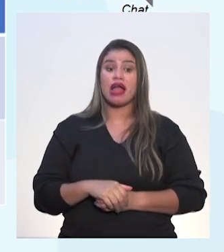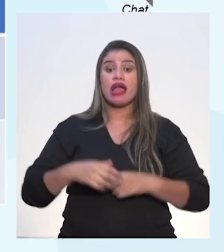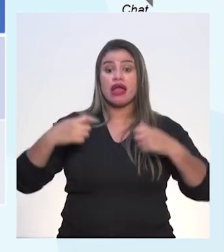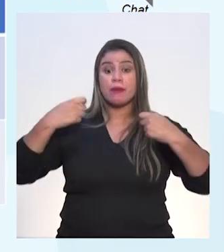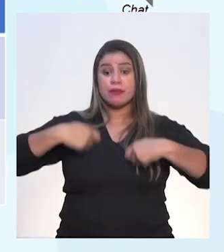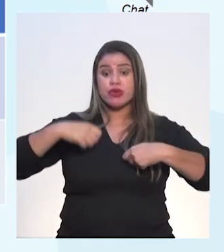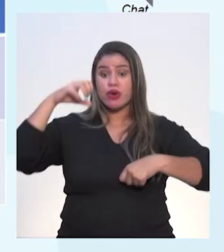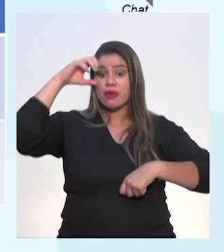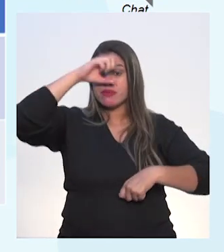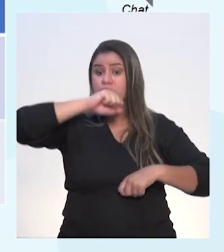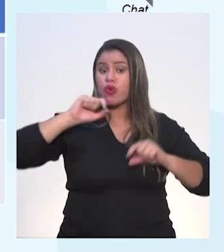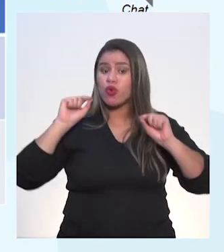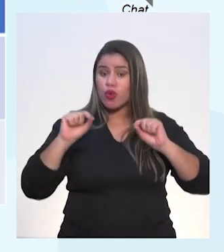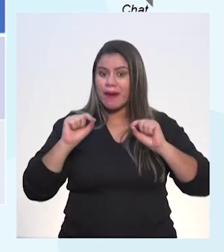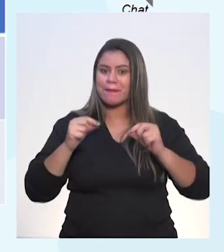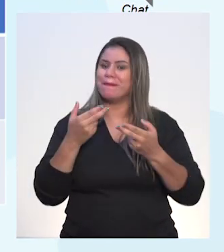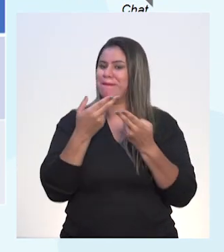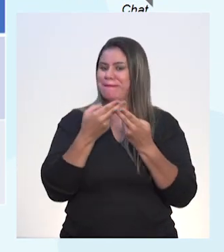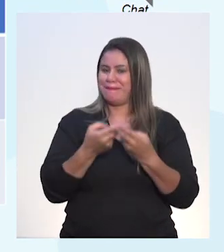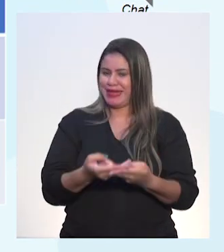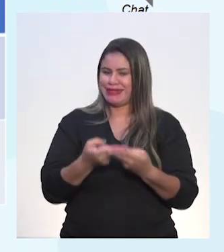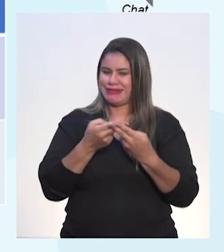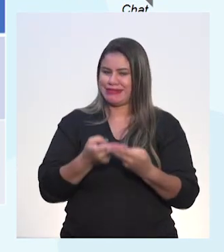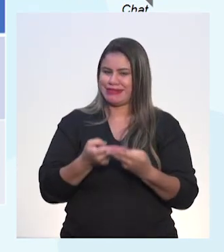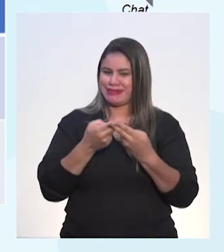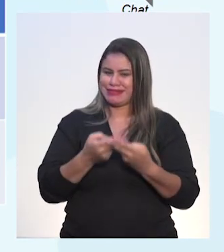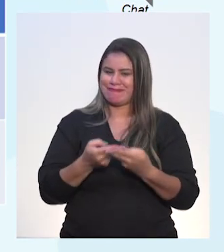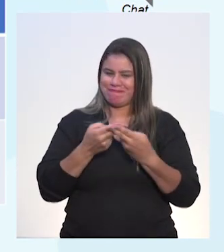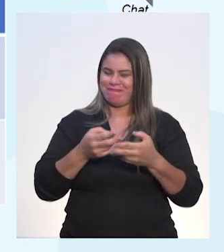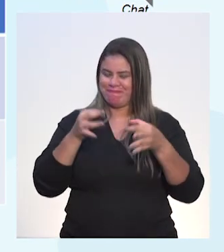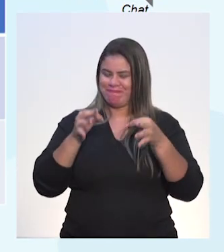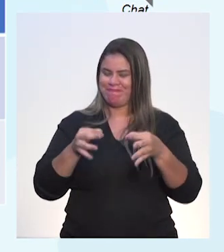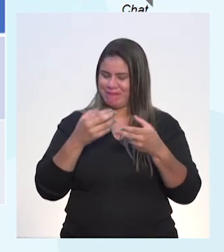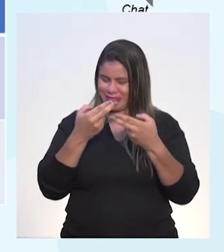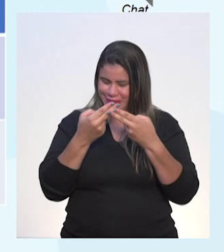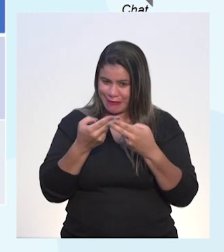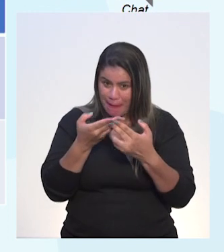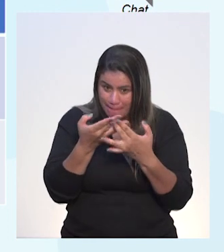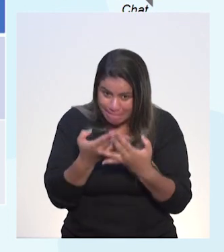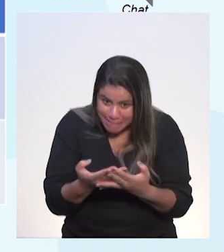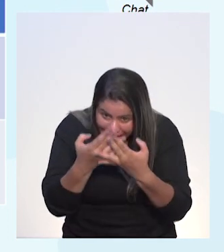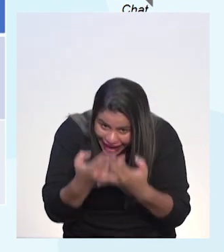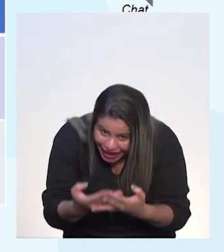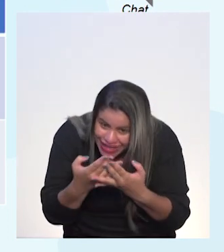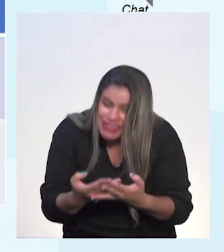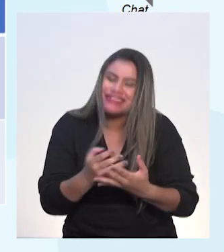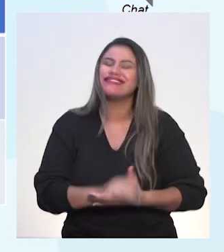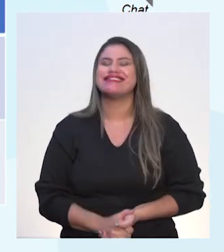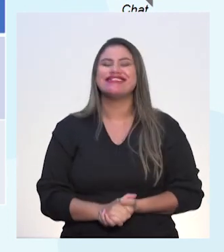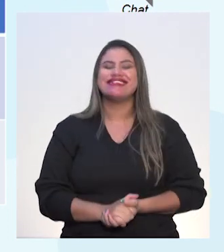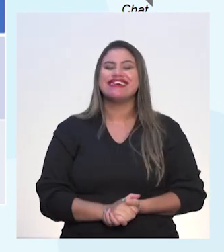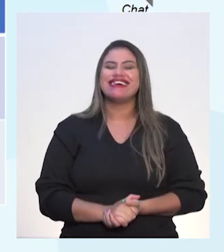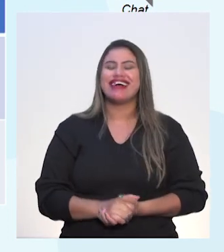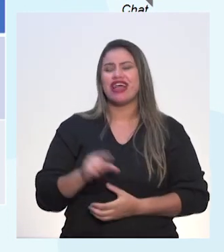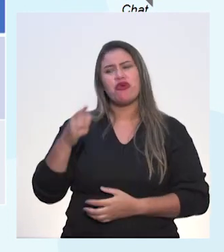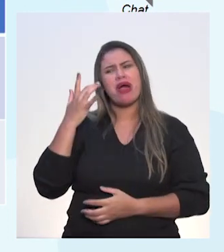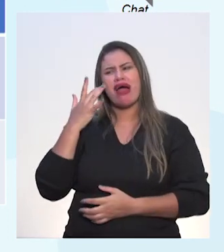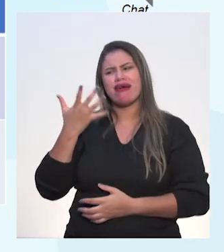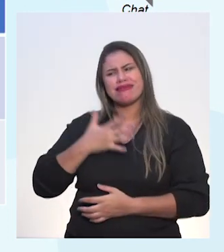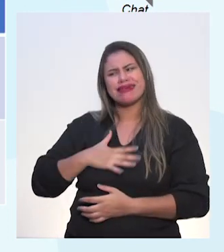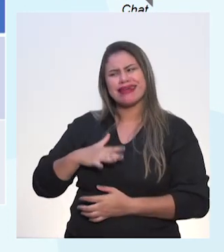preciso aprender a ter paciência com certeza ser mais paciente mais resilientes você